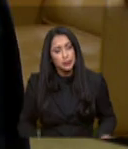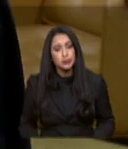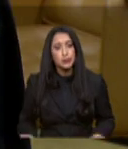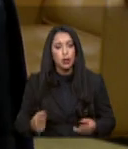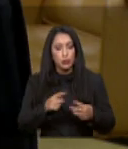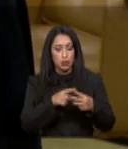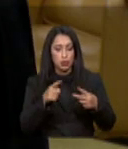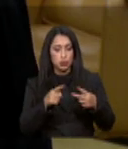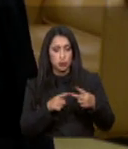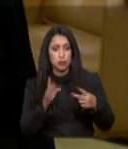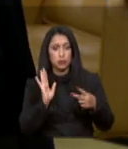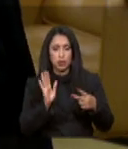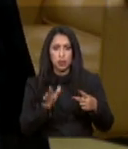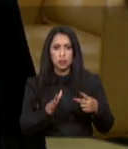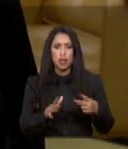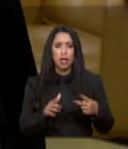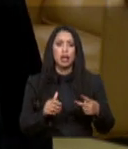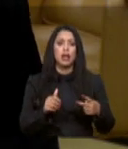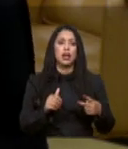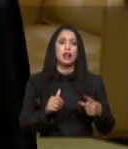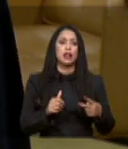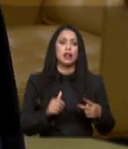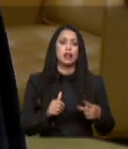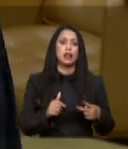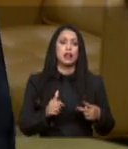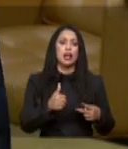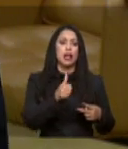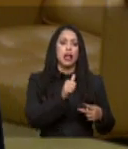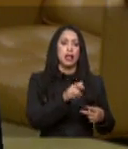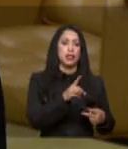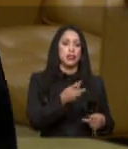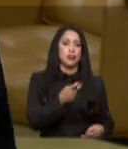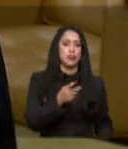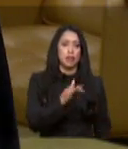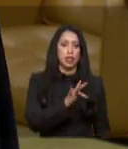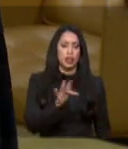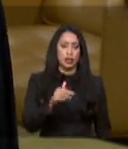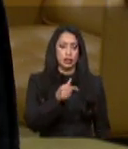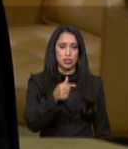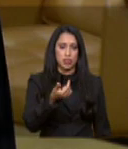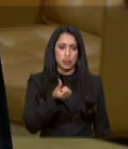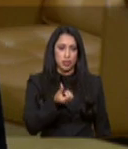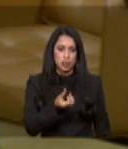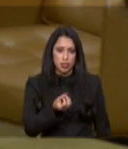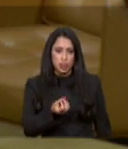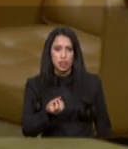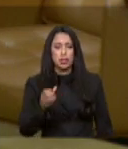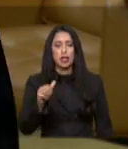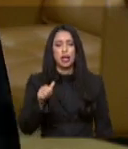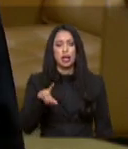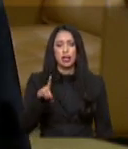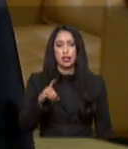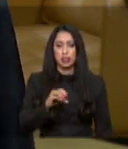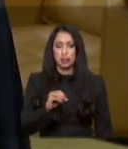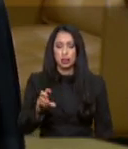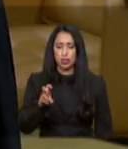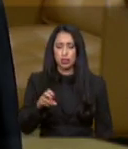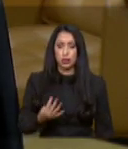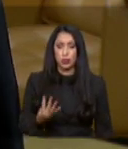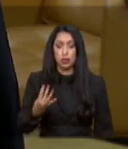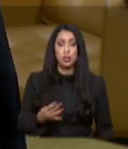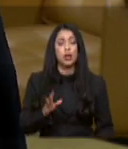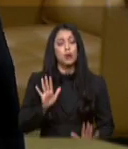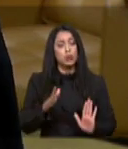nas duas sessões, a ADPF 760 e a ADO 54, é fundamental também refutar as alegações de